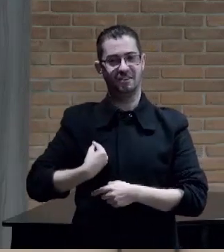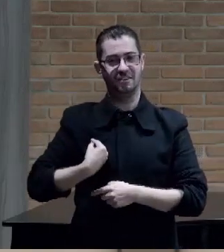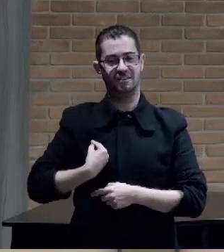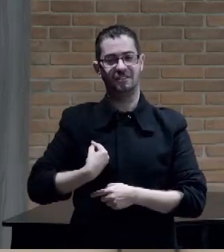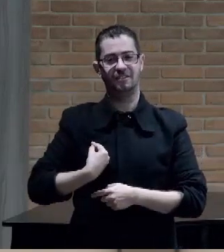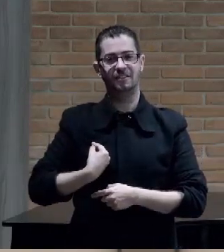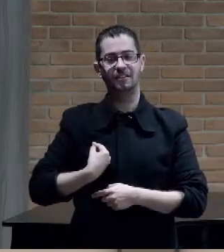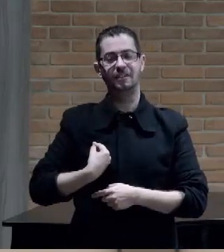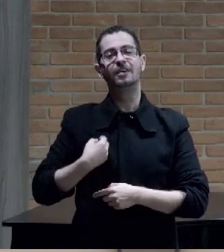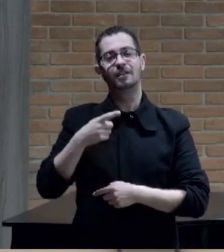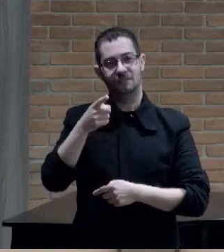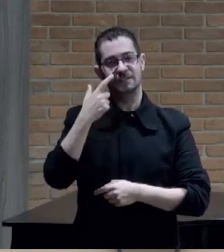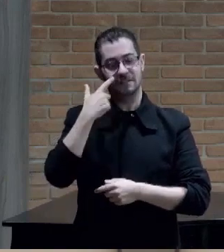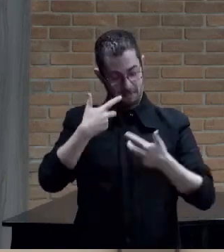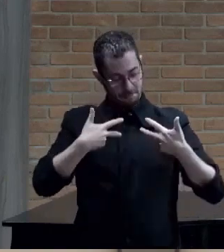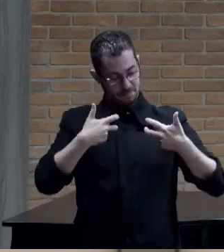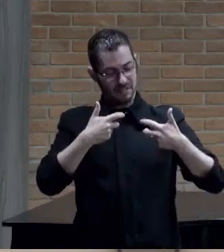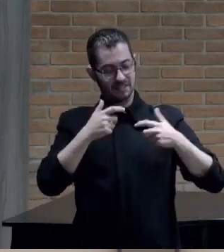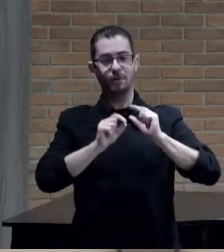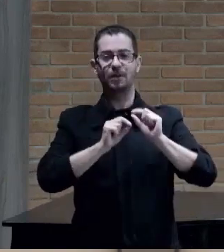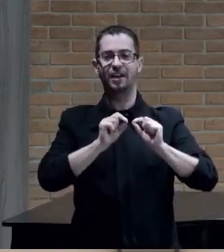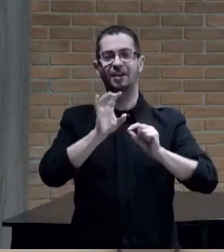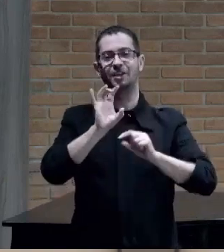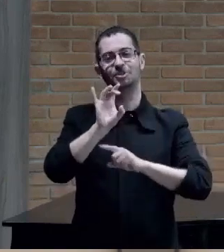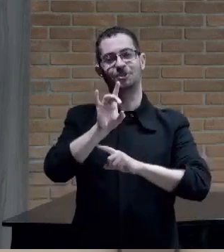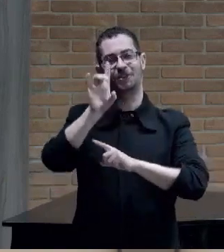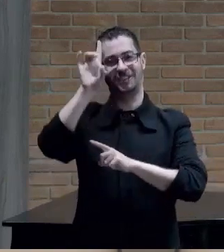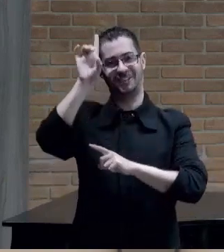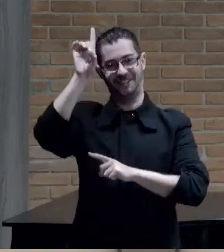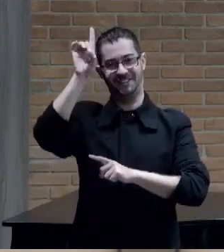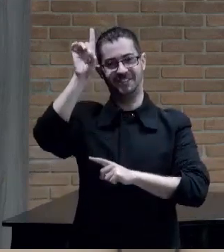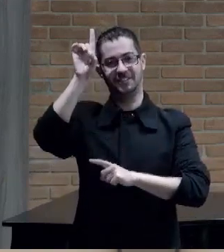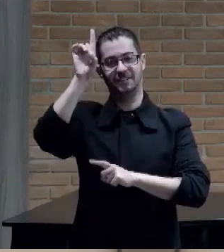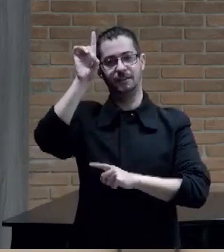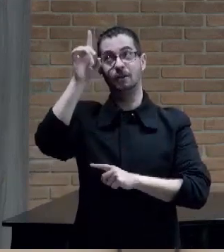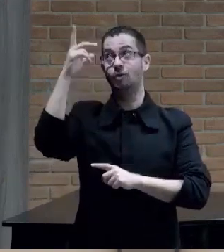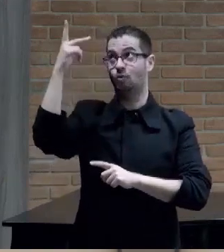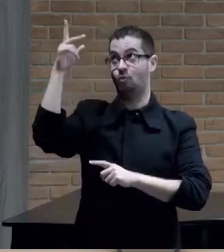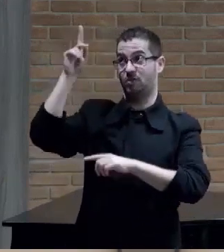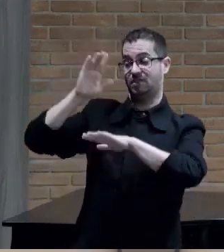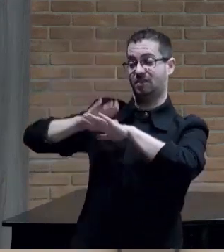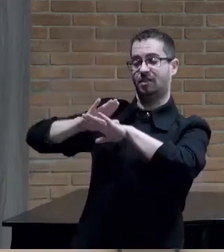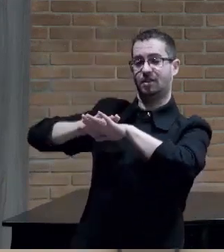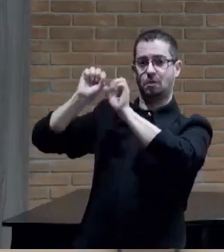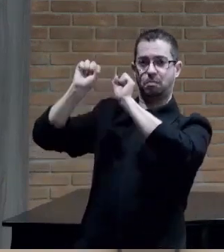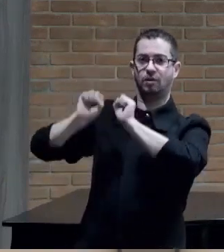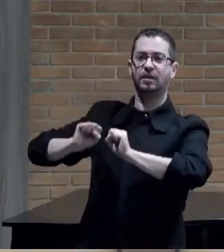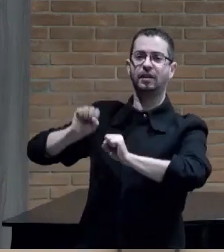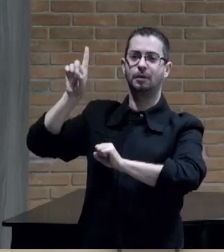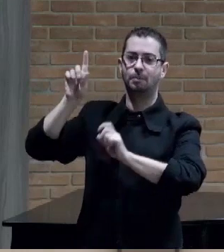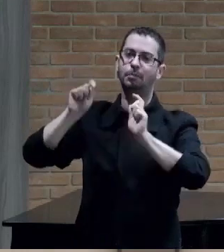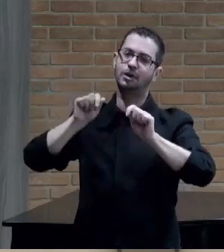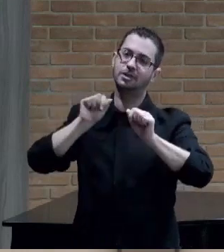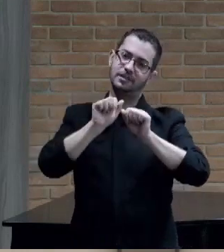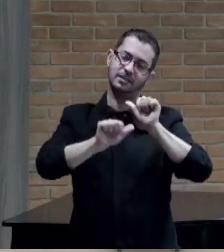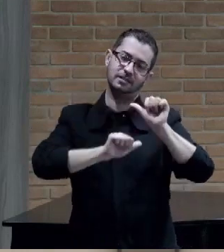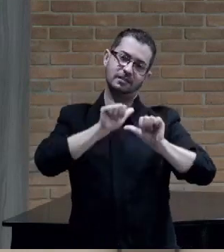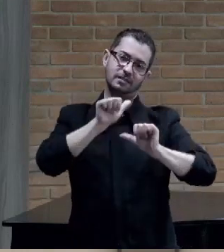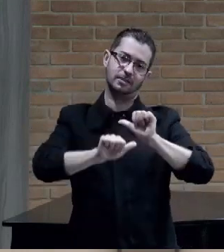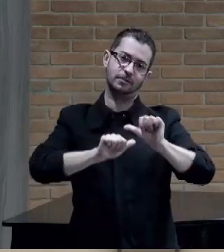E você vai chegar à conclusão que só Deus, com o seu poder para fazer essa